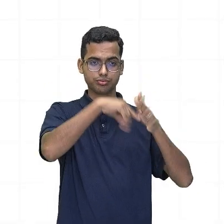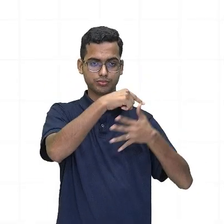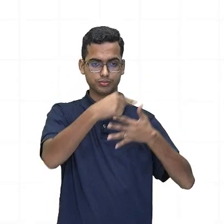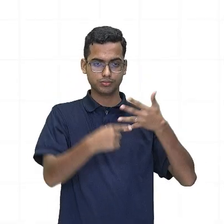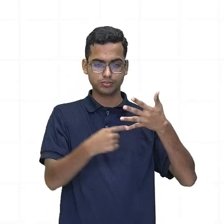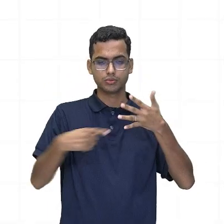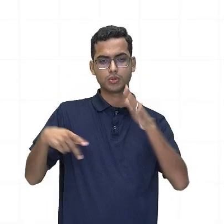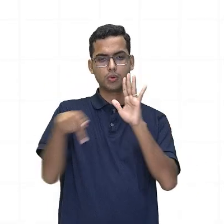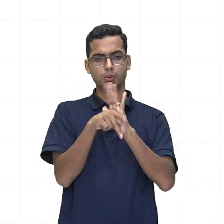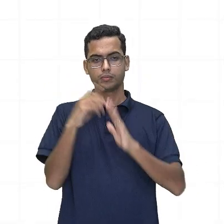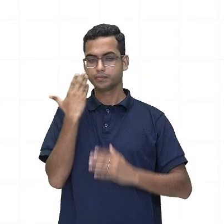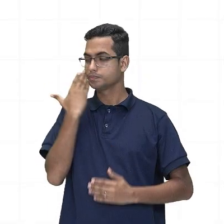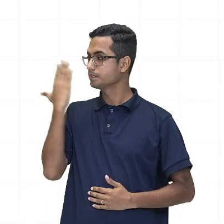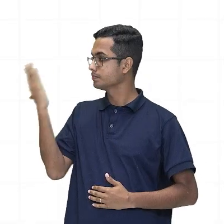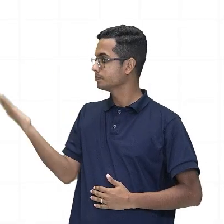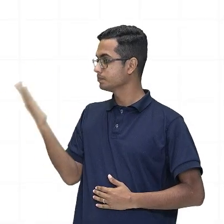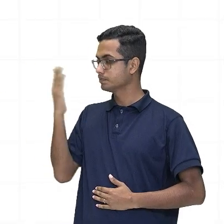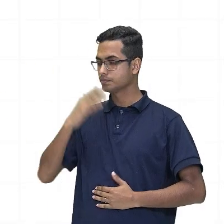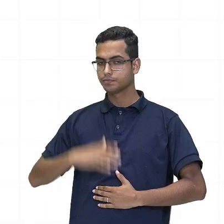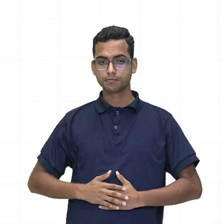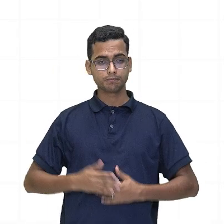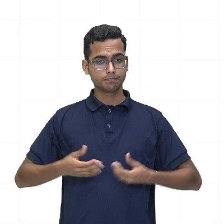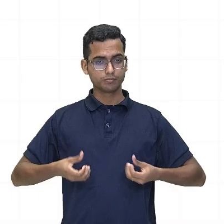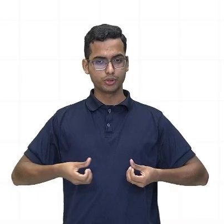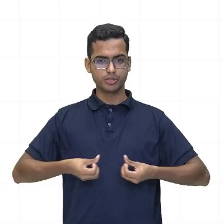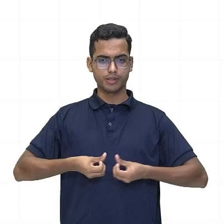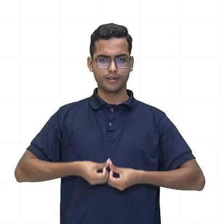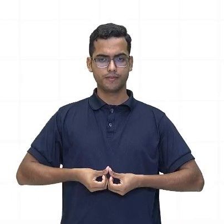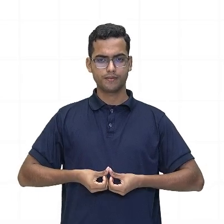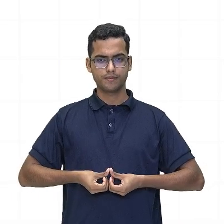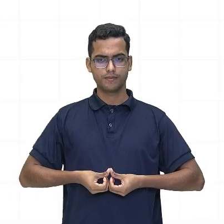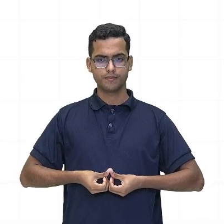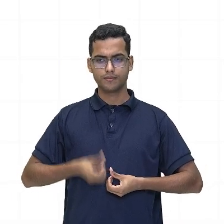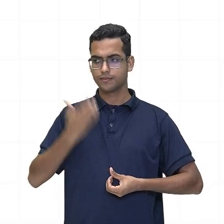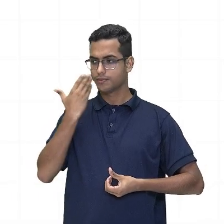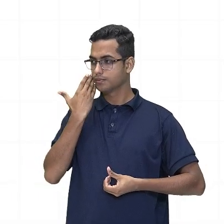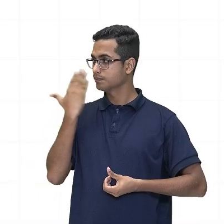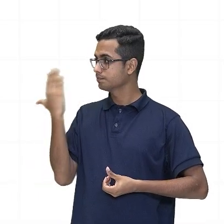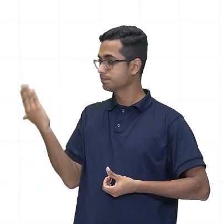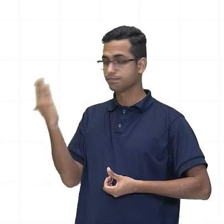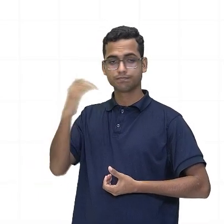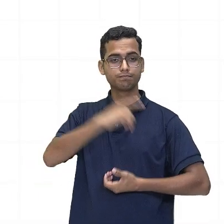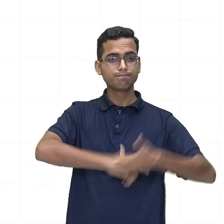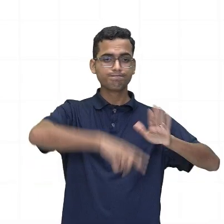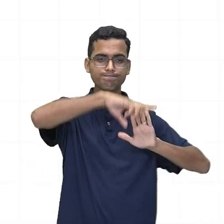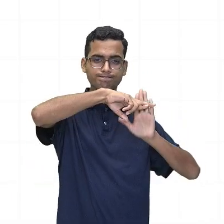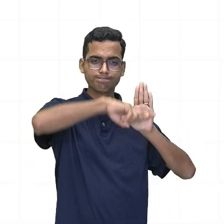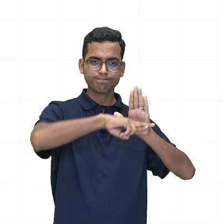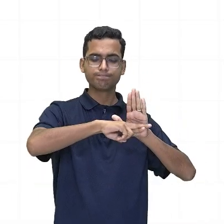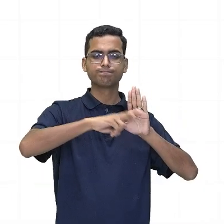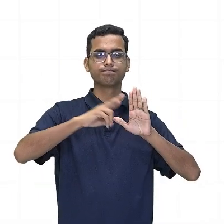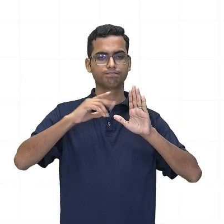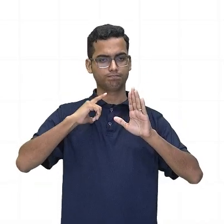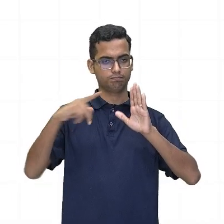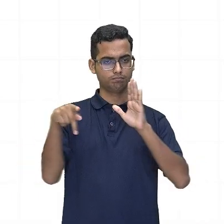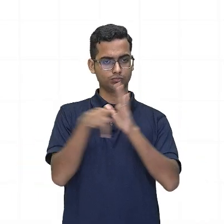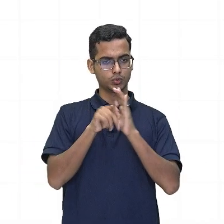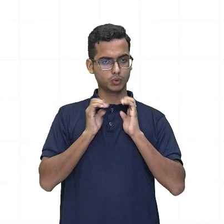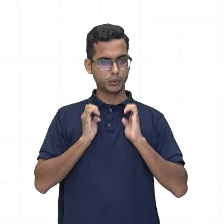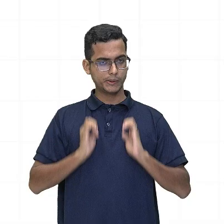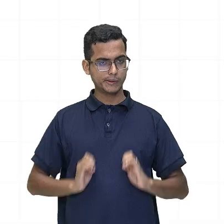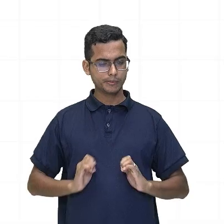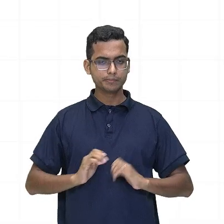O budismo nos apresenta como regras de ética, regras de conduta, regras morais, o